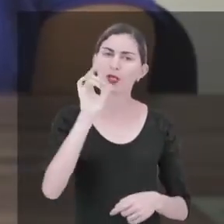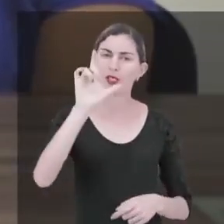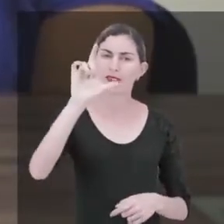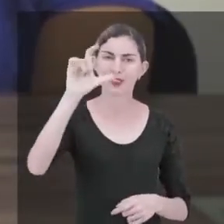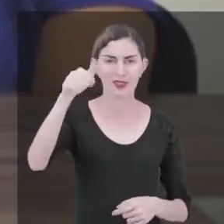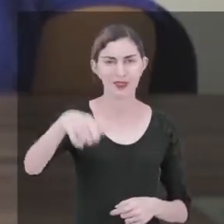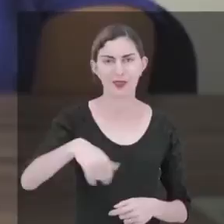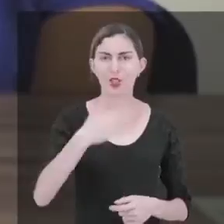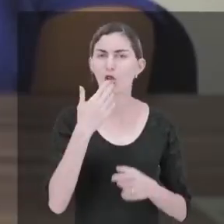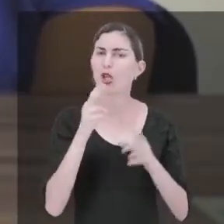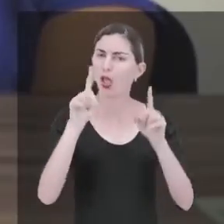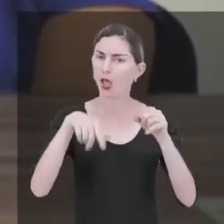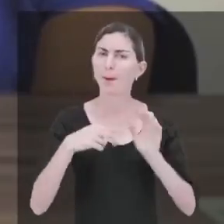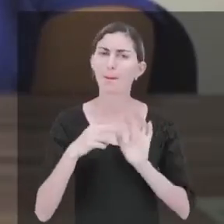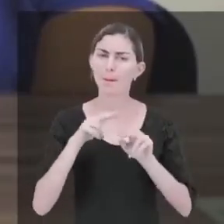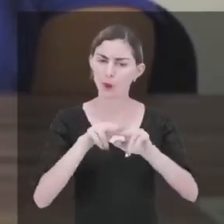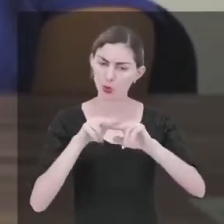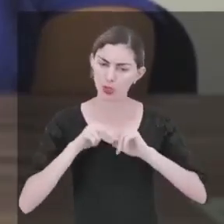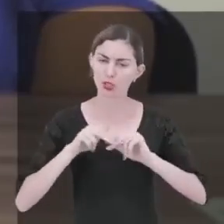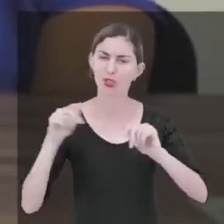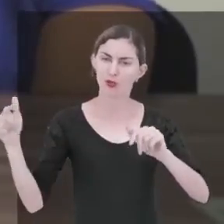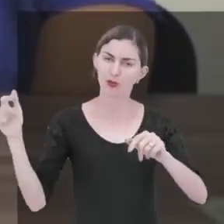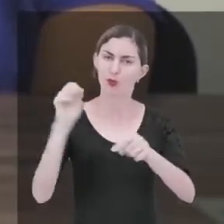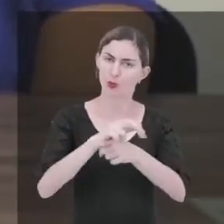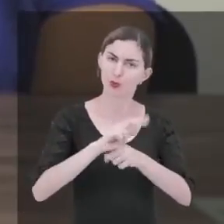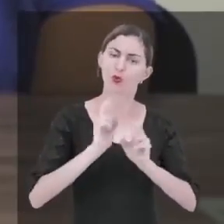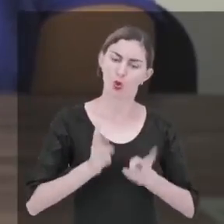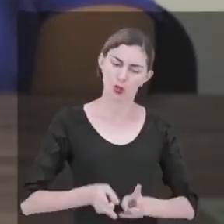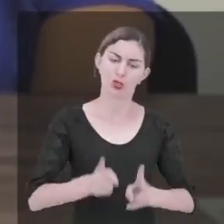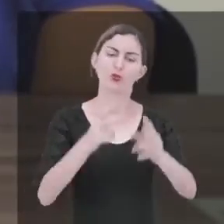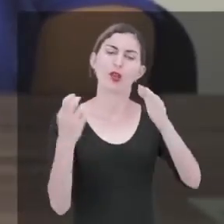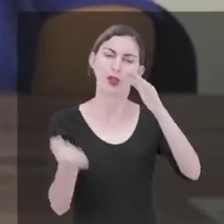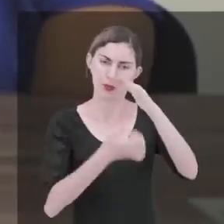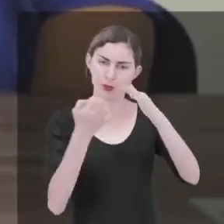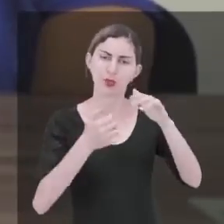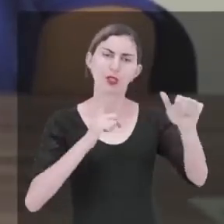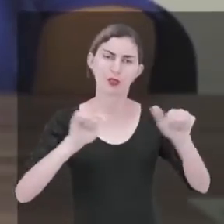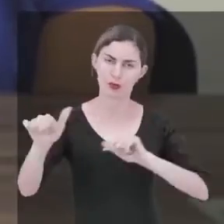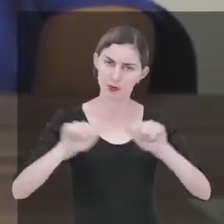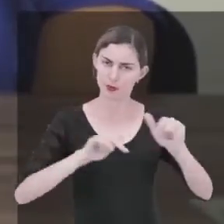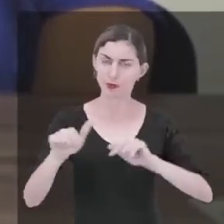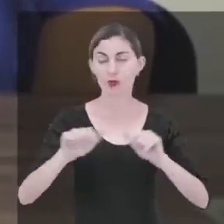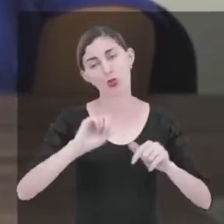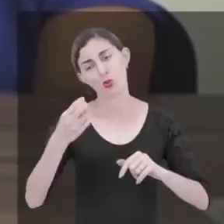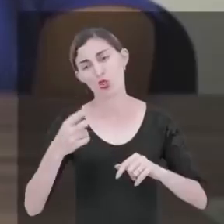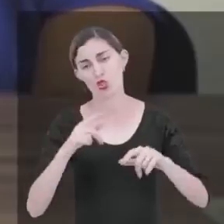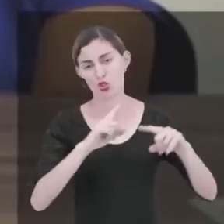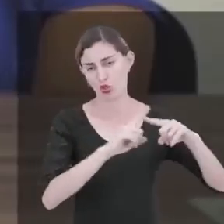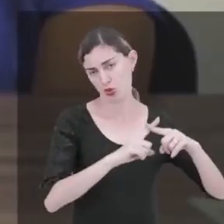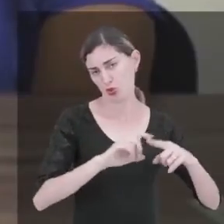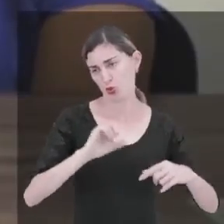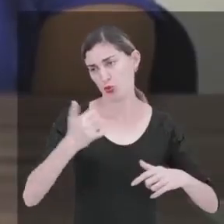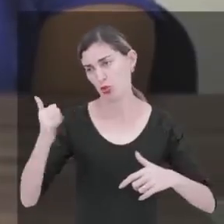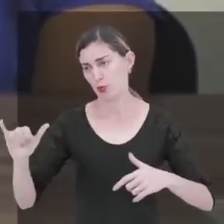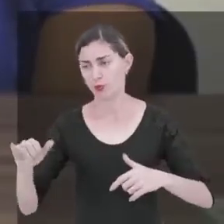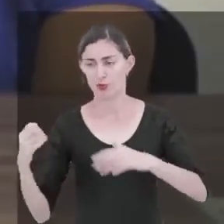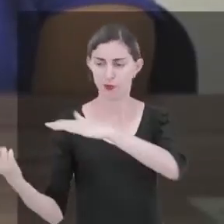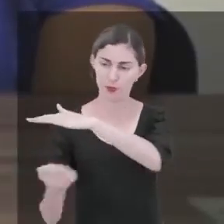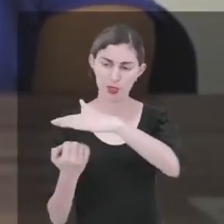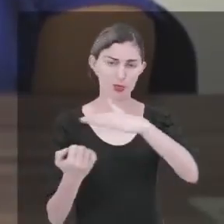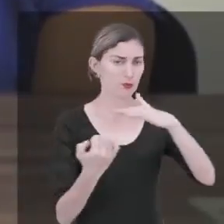refeição. Isso tudo motiva as pessoas a ficar numa empresa X ou Y.